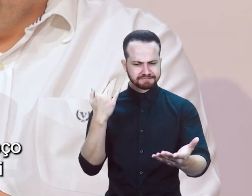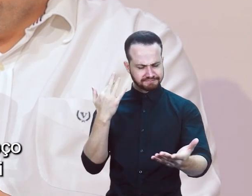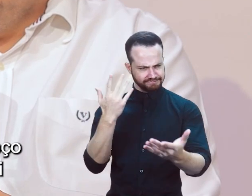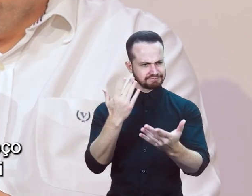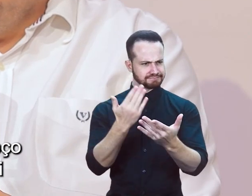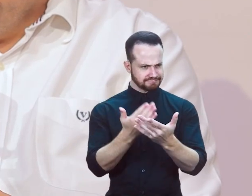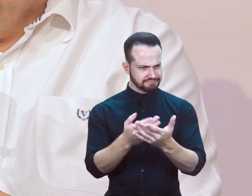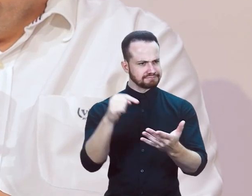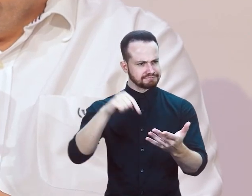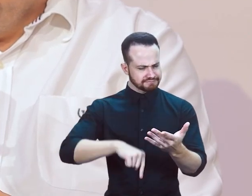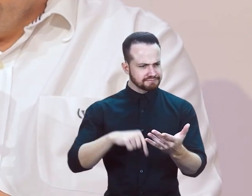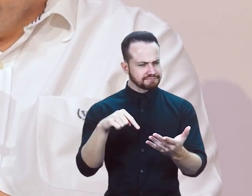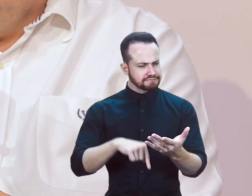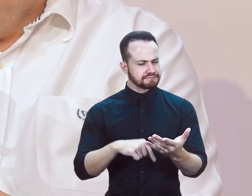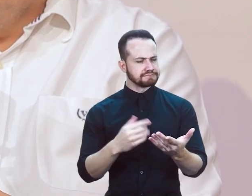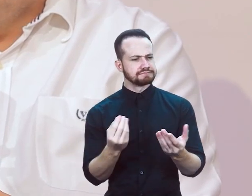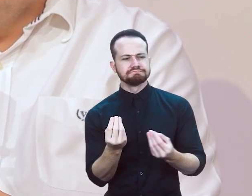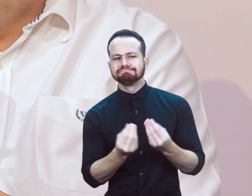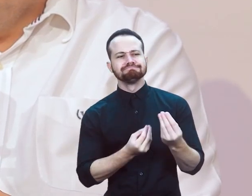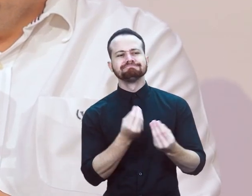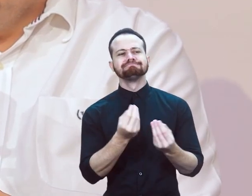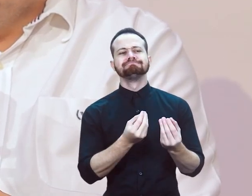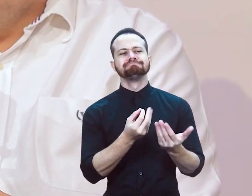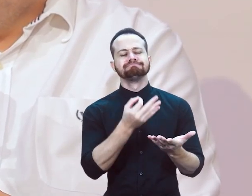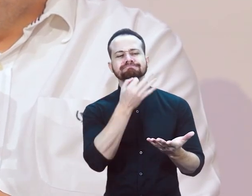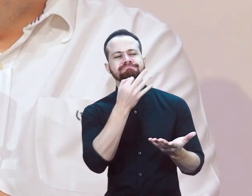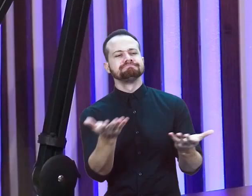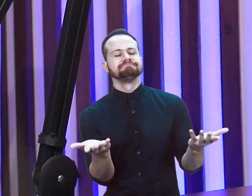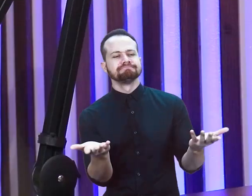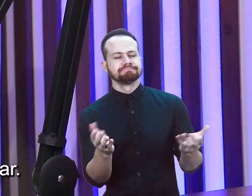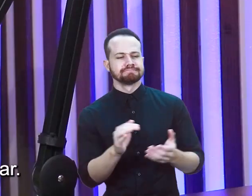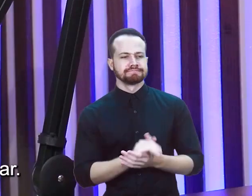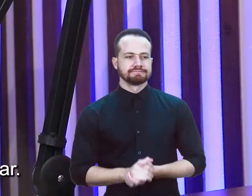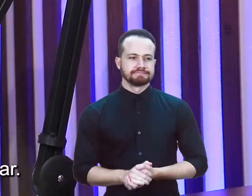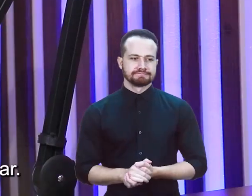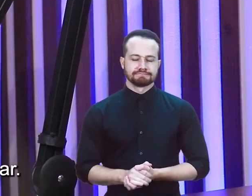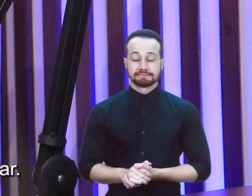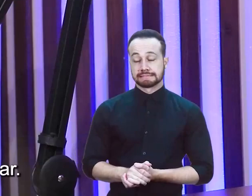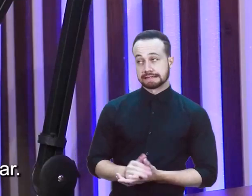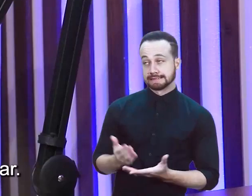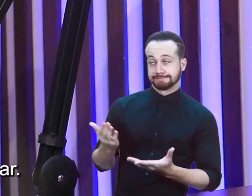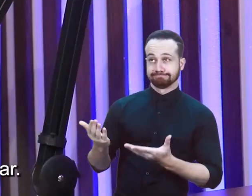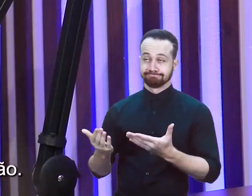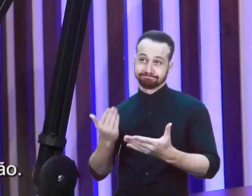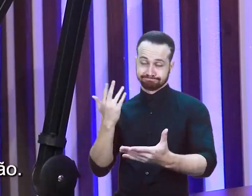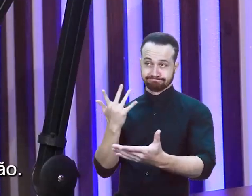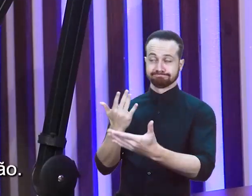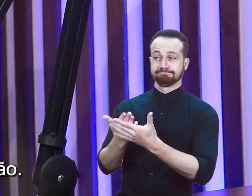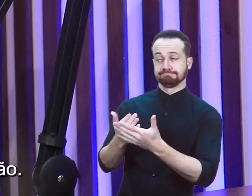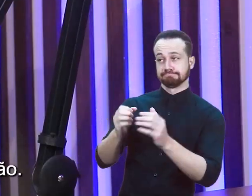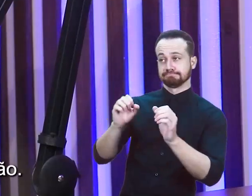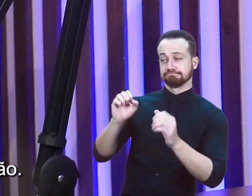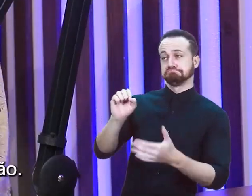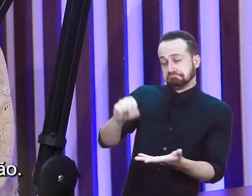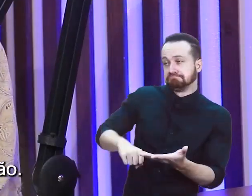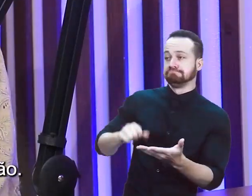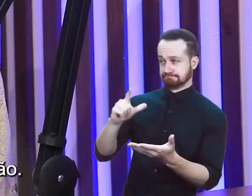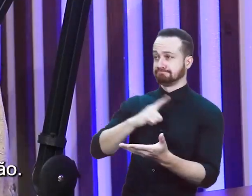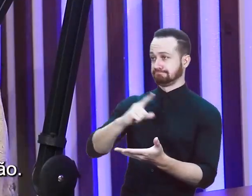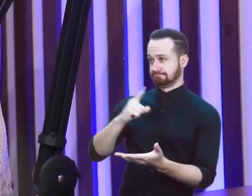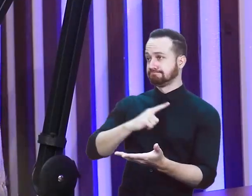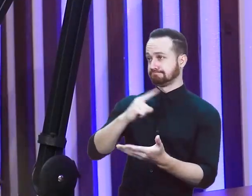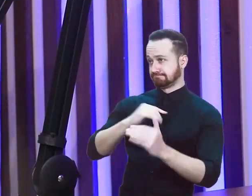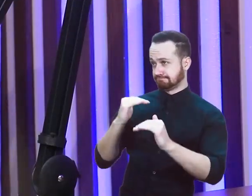continuamos falando aqui. Qual a sua avaliação? Evoluímos, não podemos negar, historicamente houve